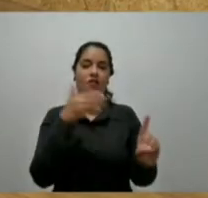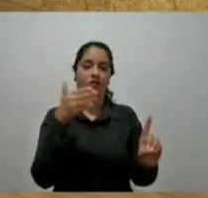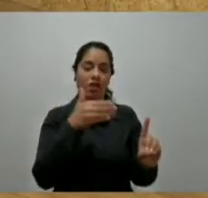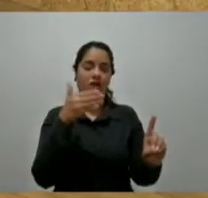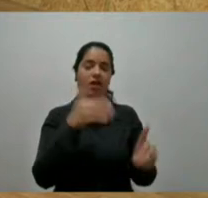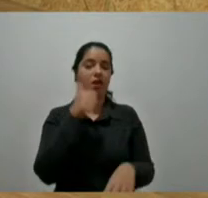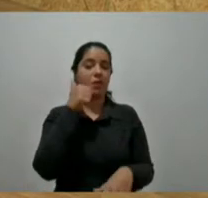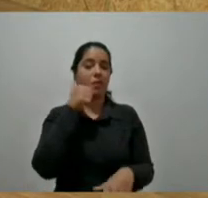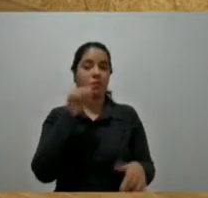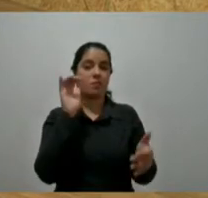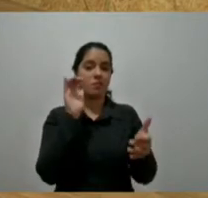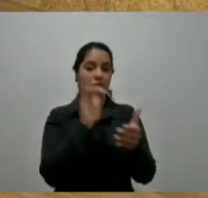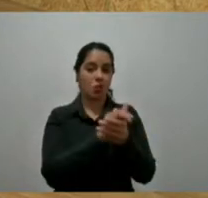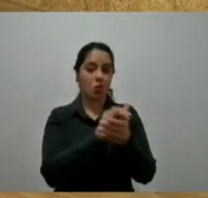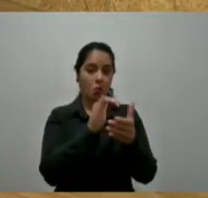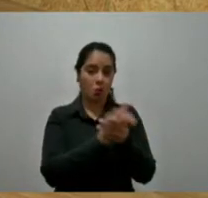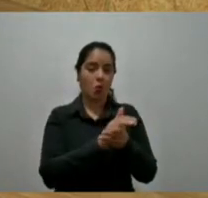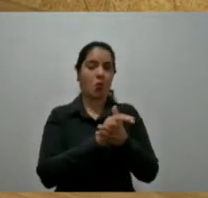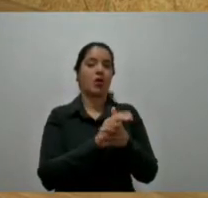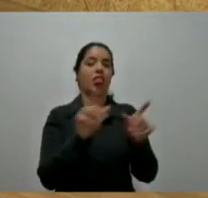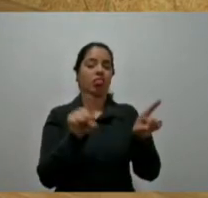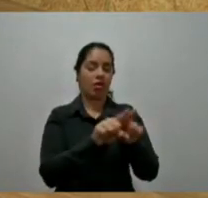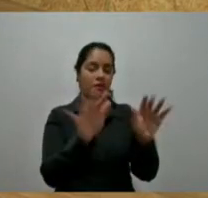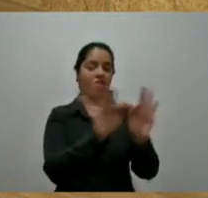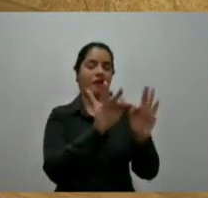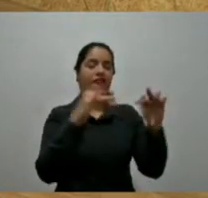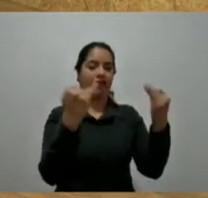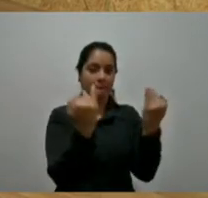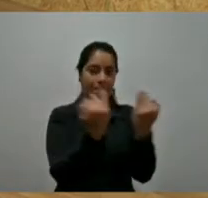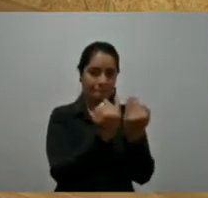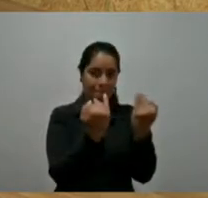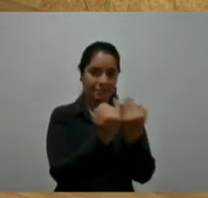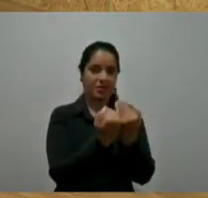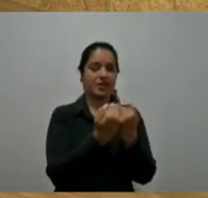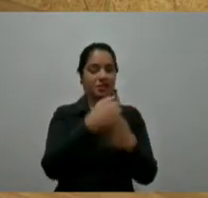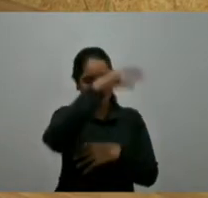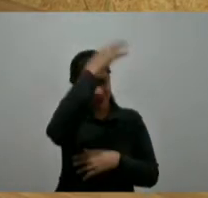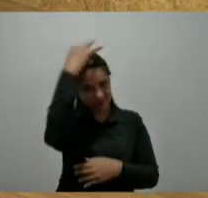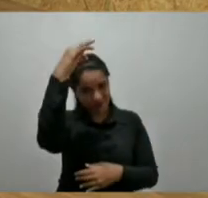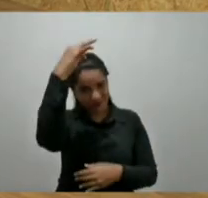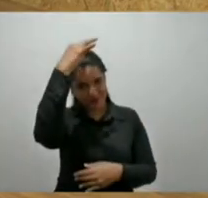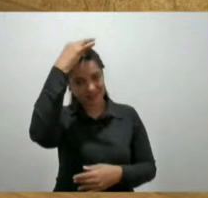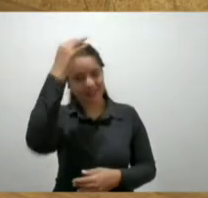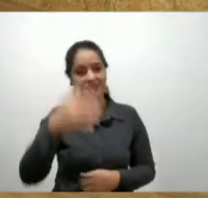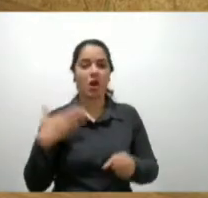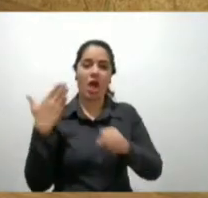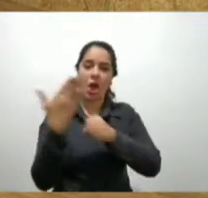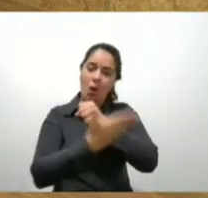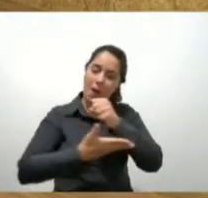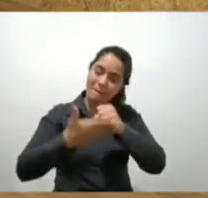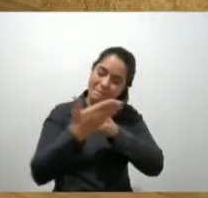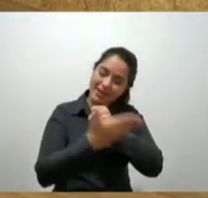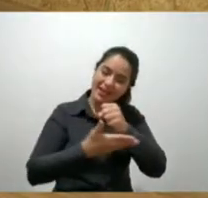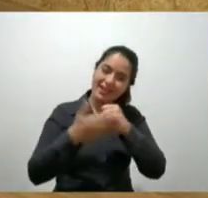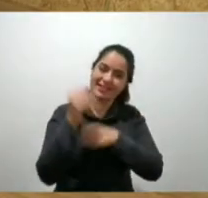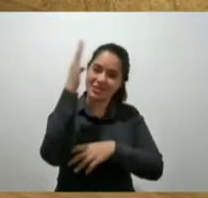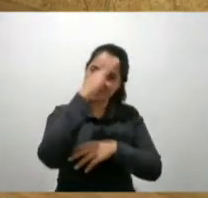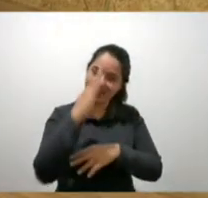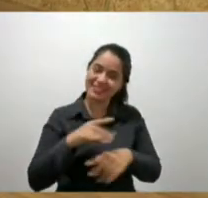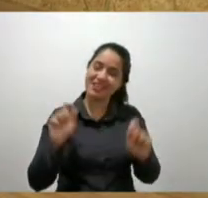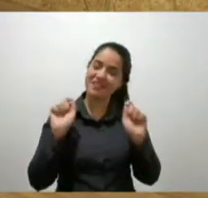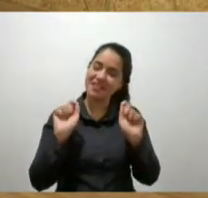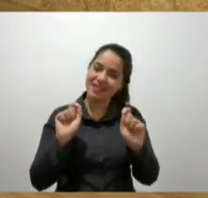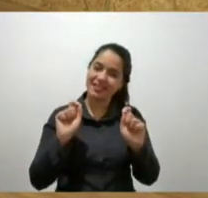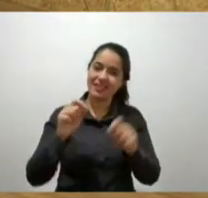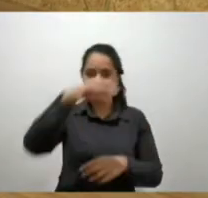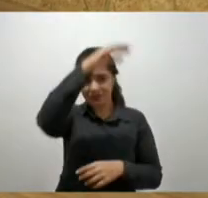família capixaba. Então, um pouco a nossa base no Brasil é o Espírito Santo, um estado que eu adoro